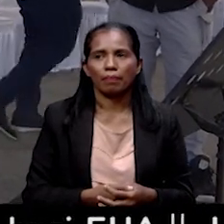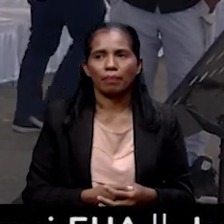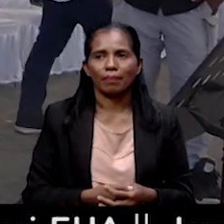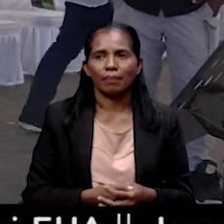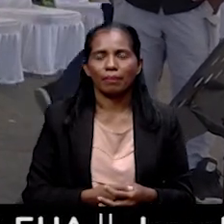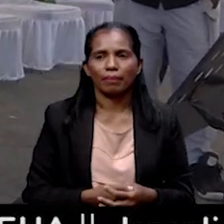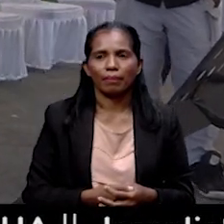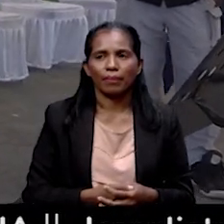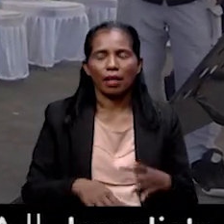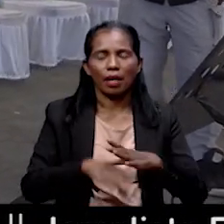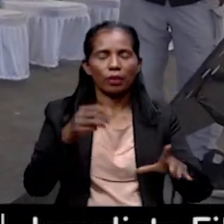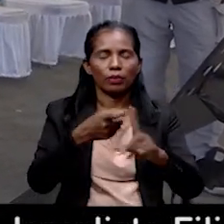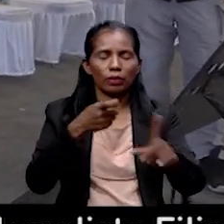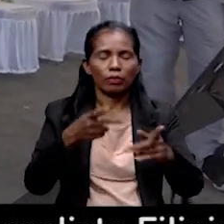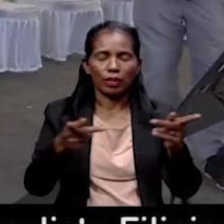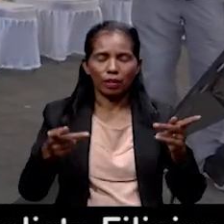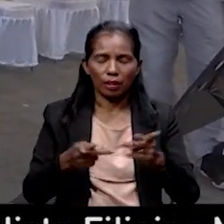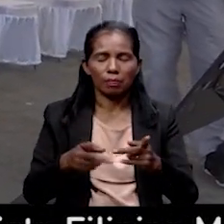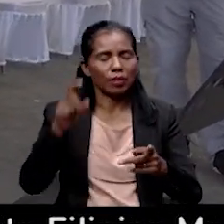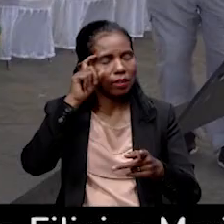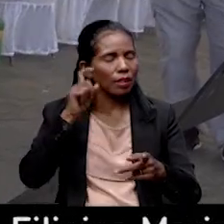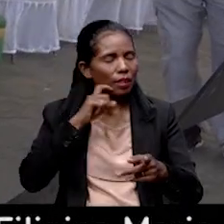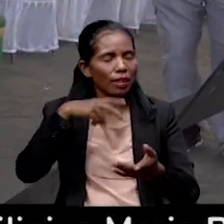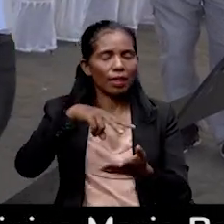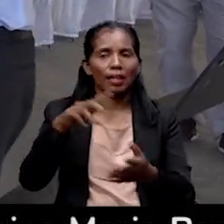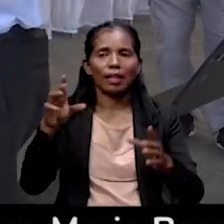Antes akat saya sifatnya sanana anima sarani sira ho kanta